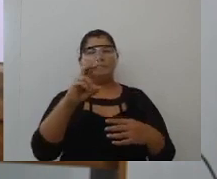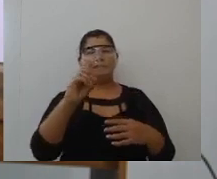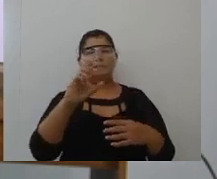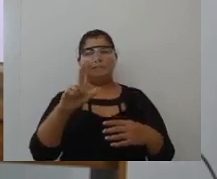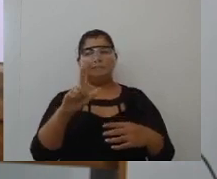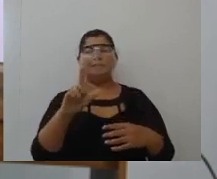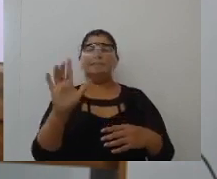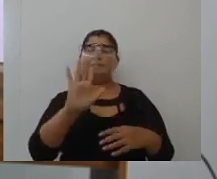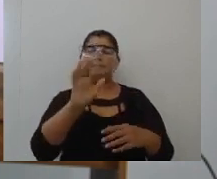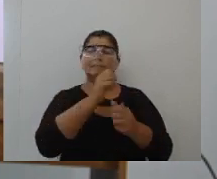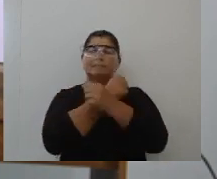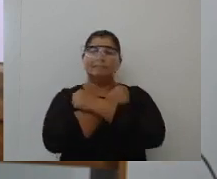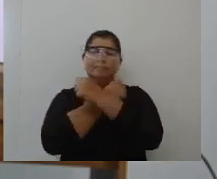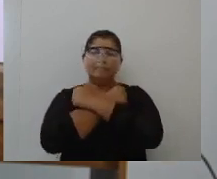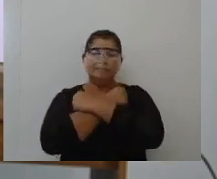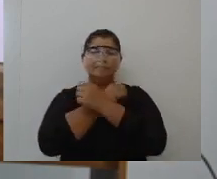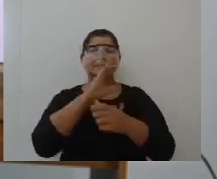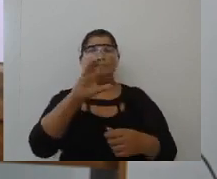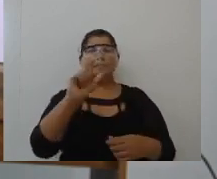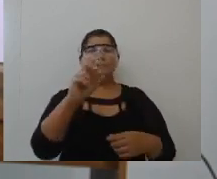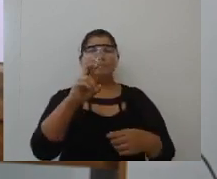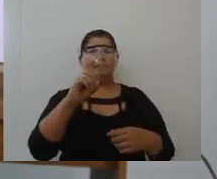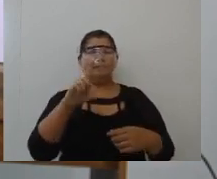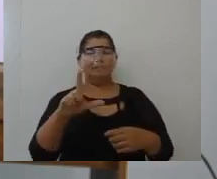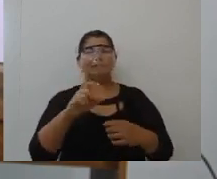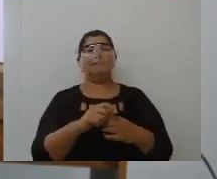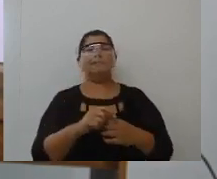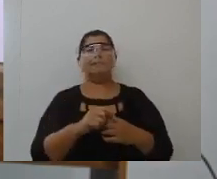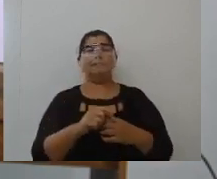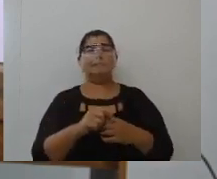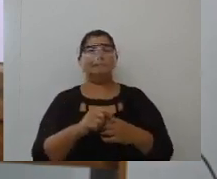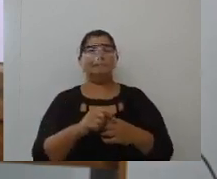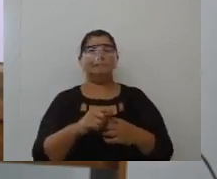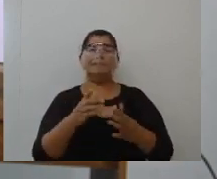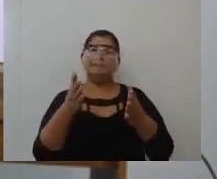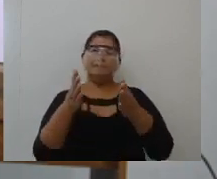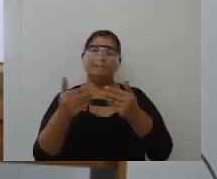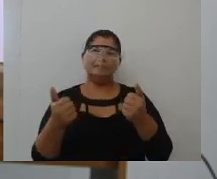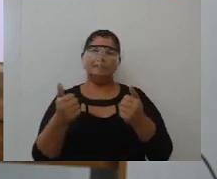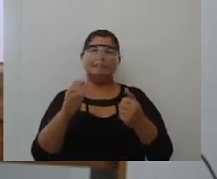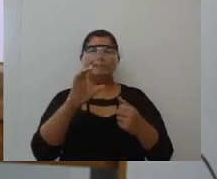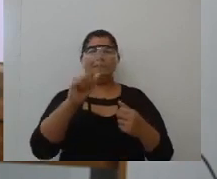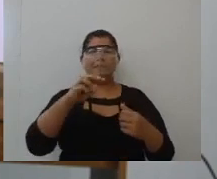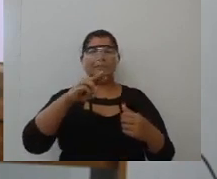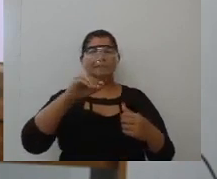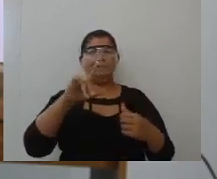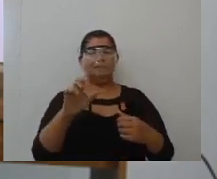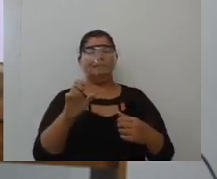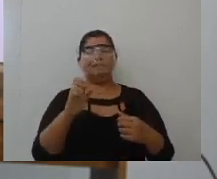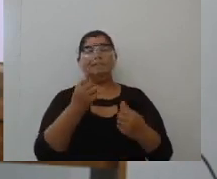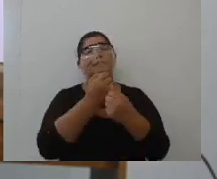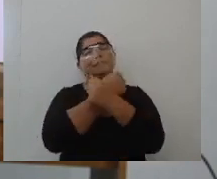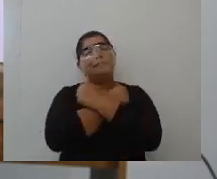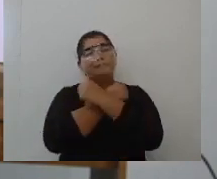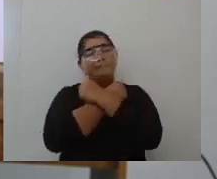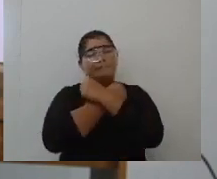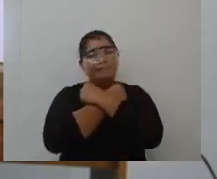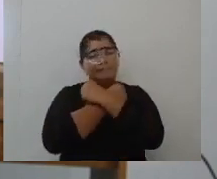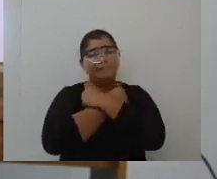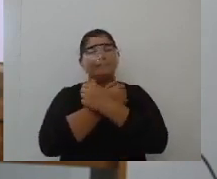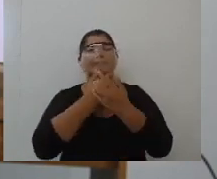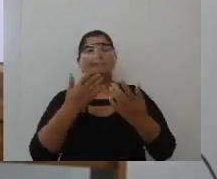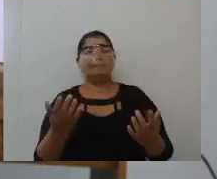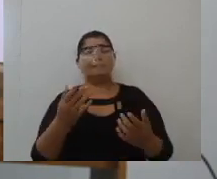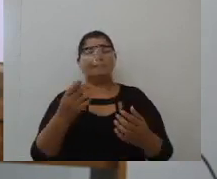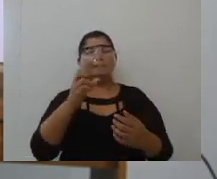Maria. Um abraço para você, Carol. Tem aqui, ó, o povo pedindo. Camille Lins. Manda um abraço para Camille Lins,